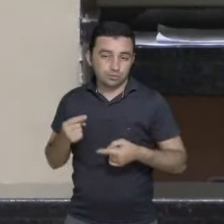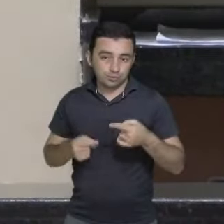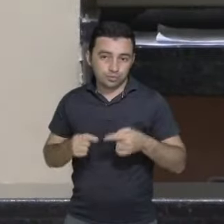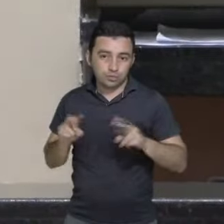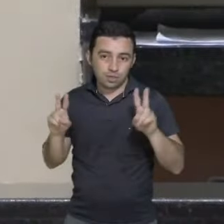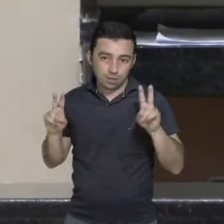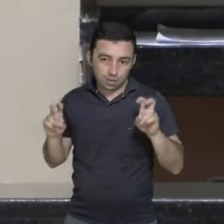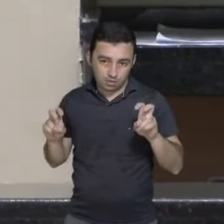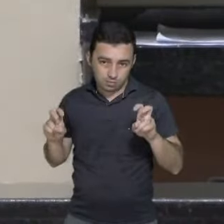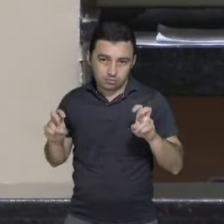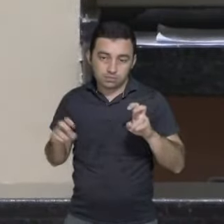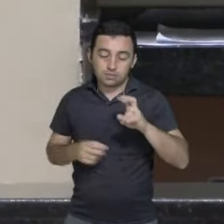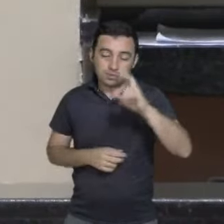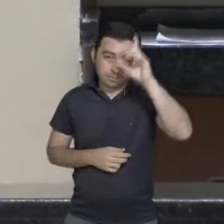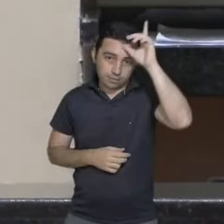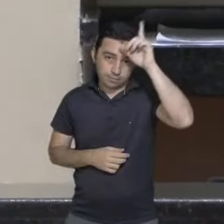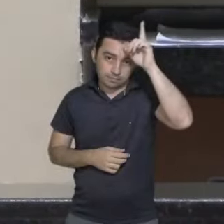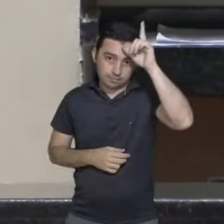Lima.